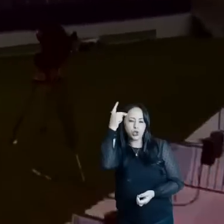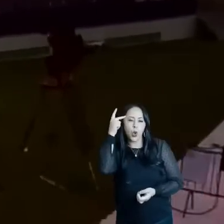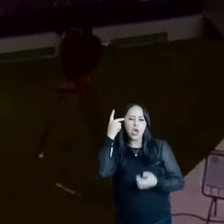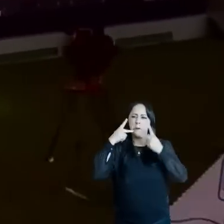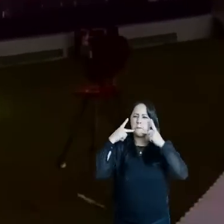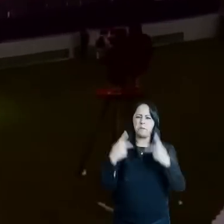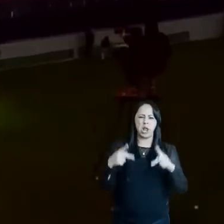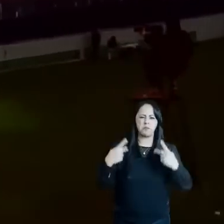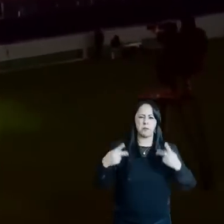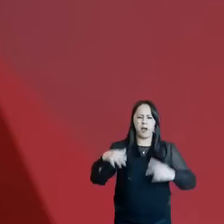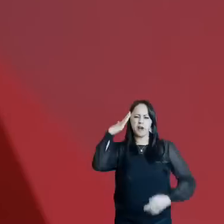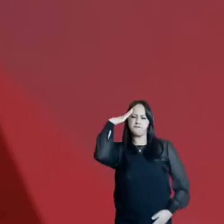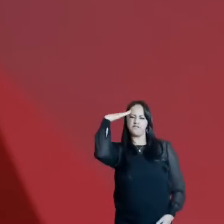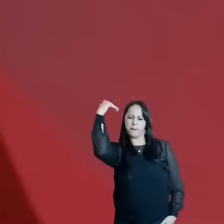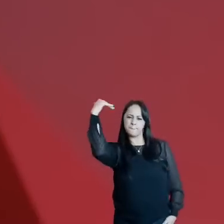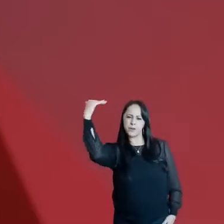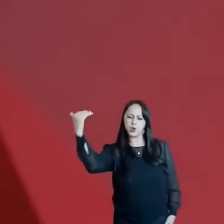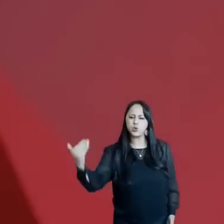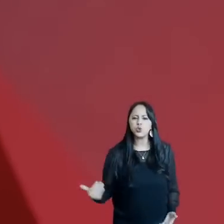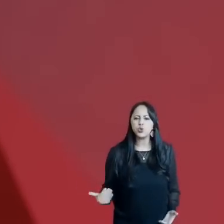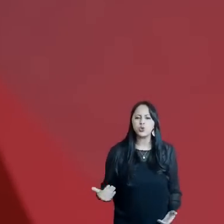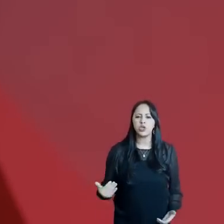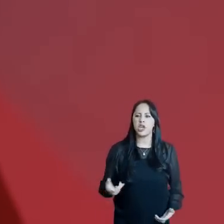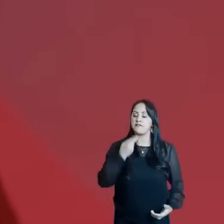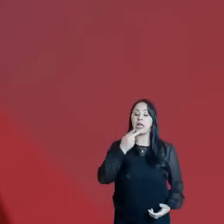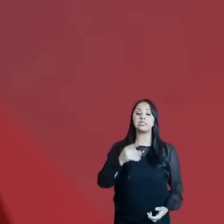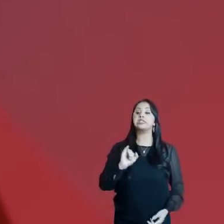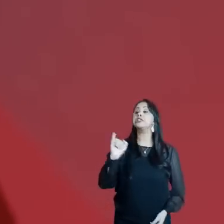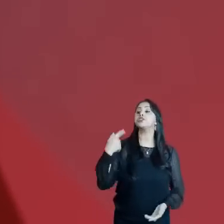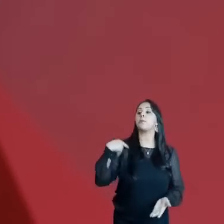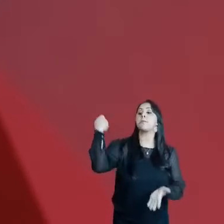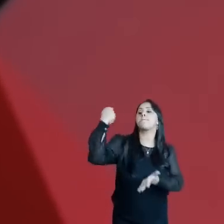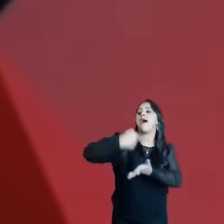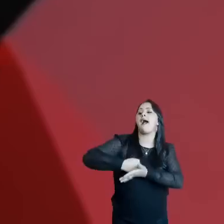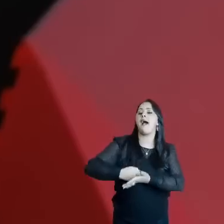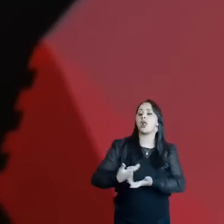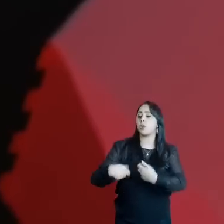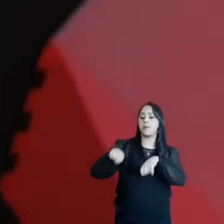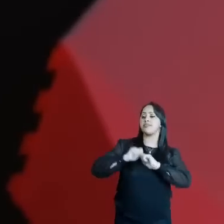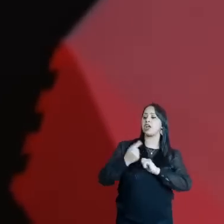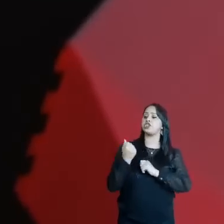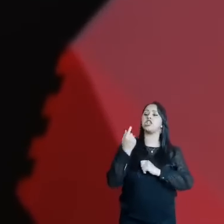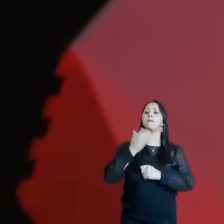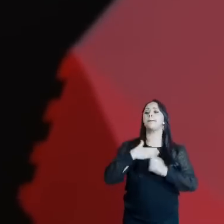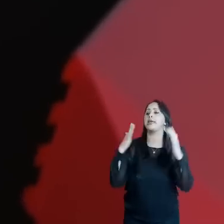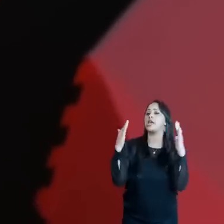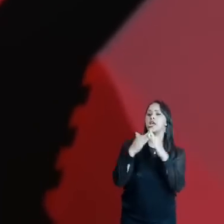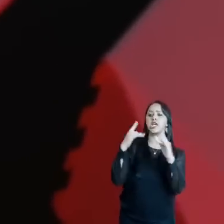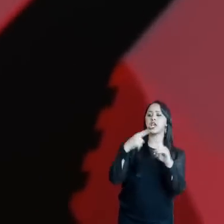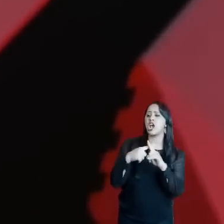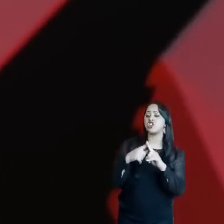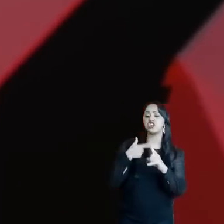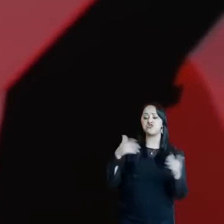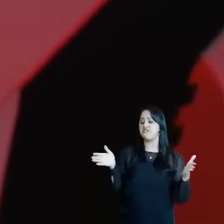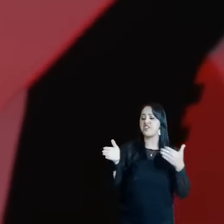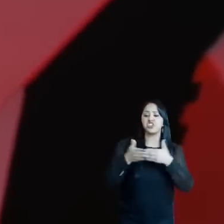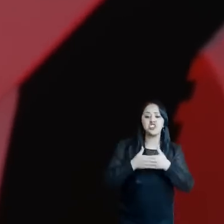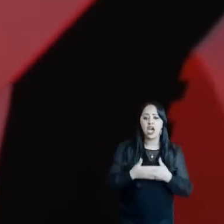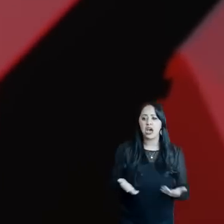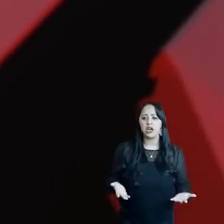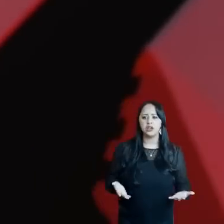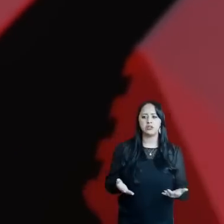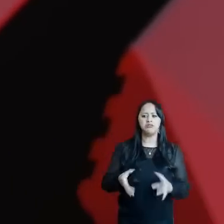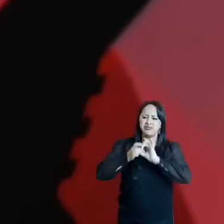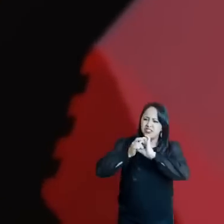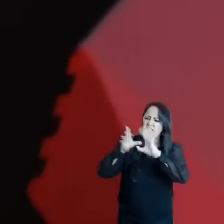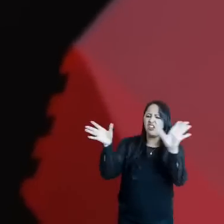não suportar o nosso ministério, se você não pagar, se você não dar dinheiro para a nossa igreja vai fechar. Então